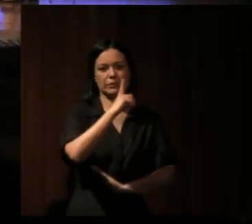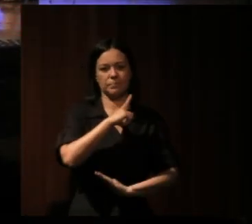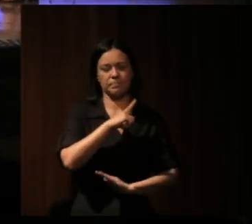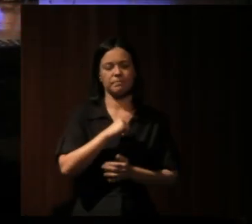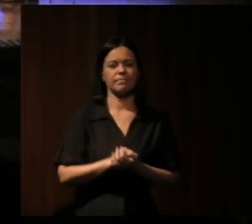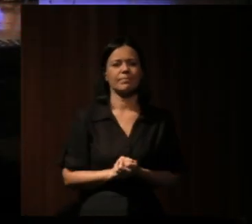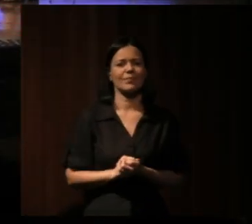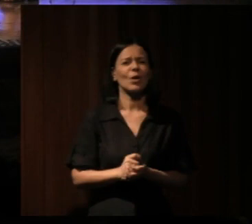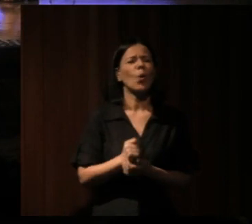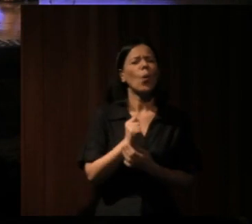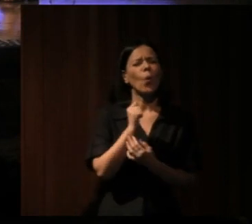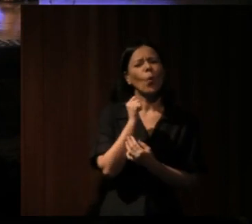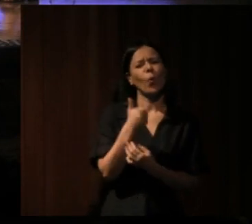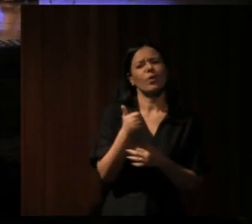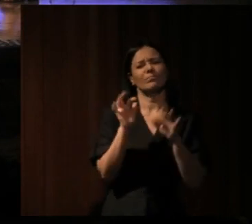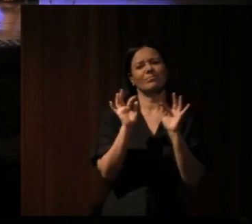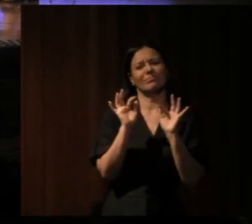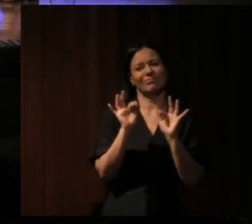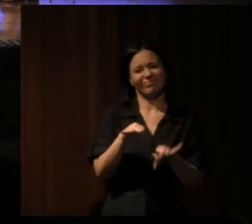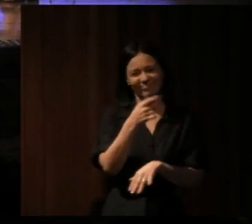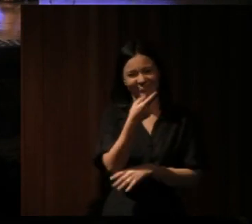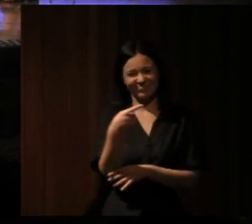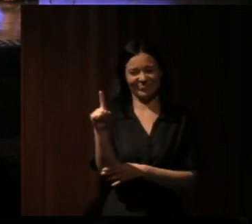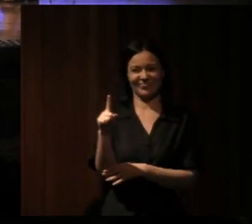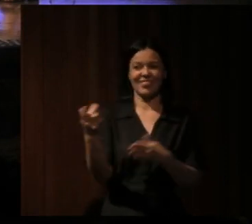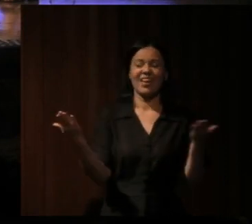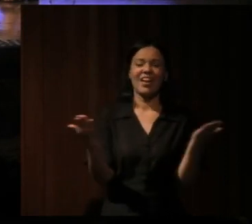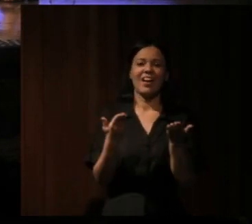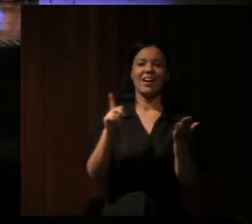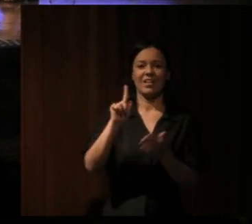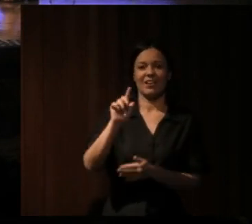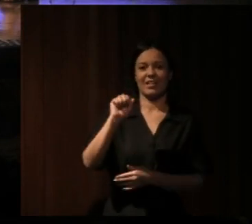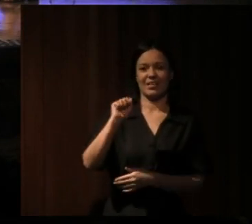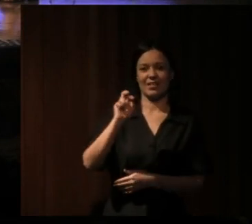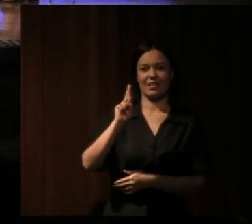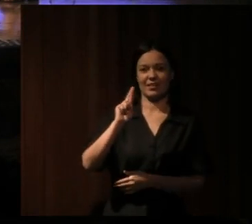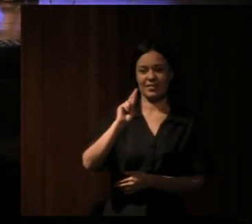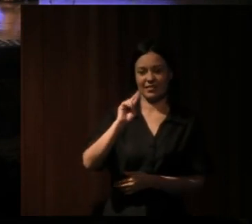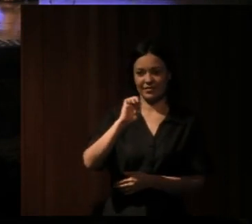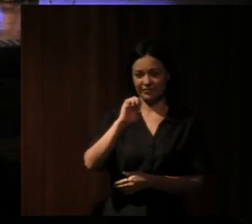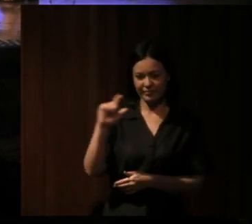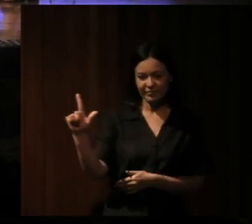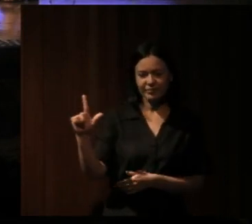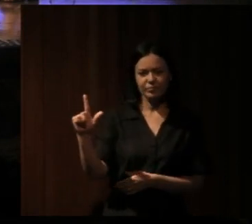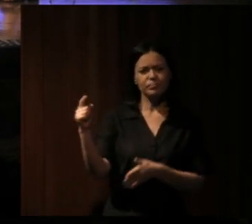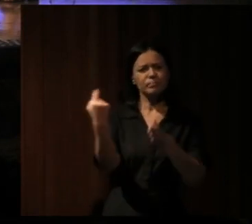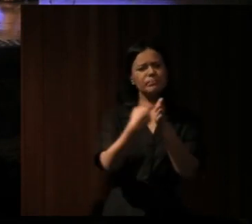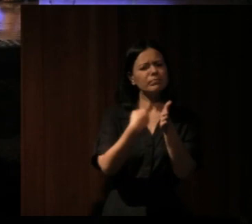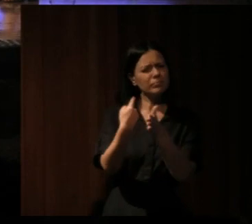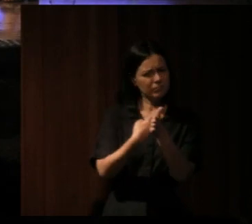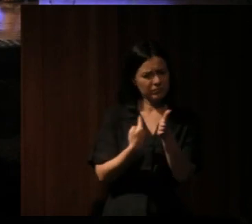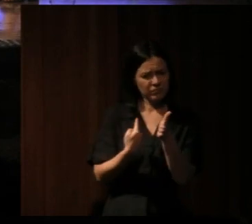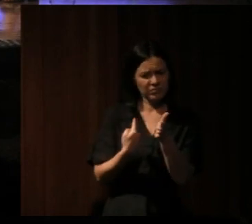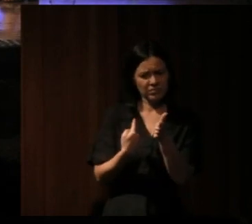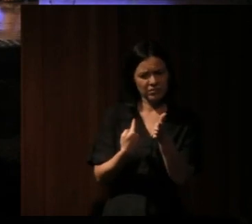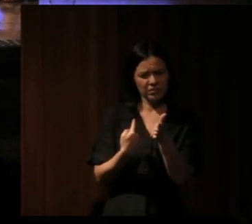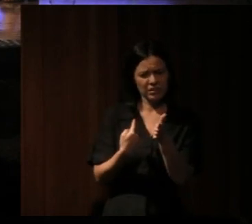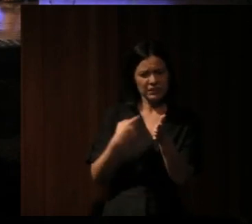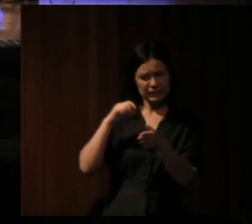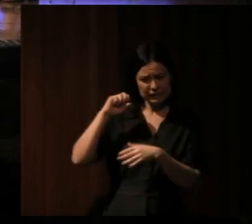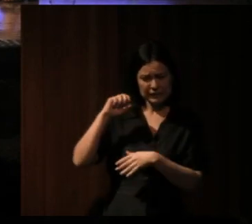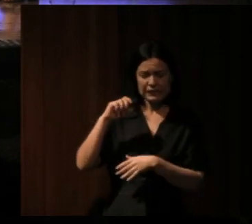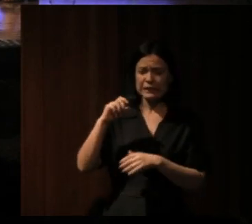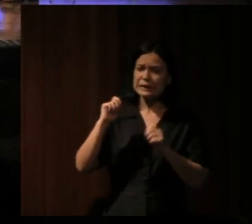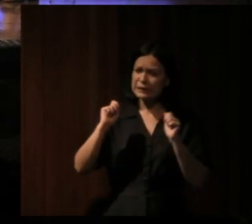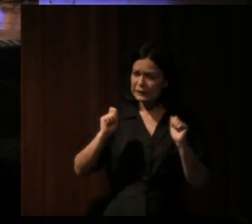sessão e eu fecho aqui com uma pergunta do Gabriel Augusto coelho e é o seguinte seria uma tarefa histórica